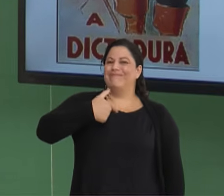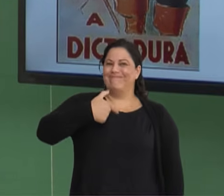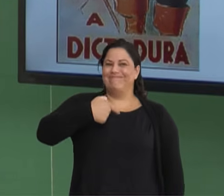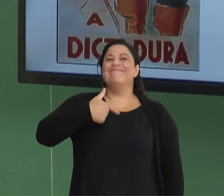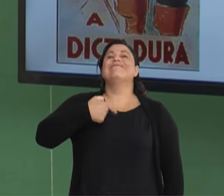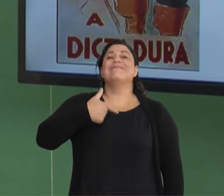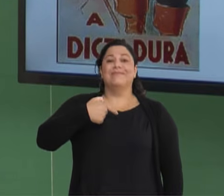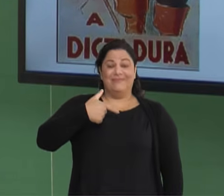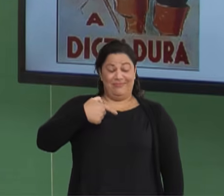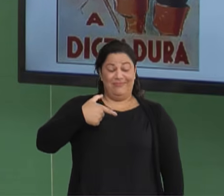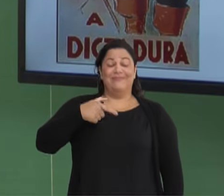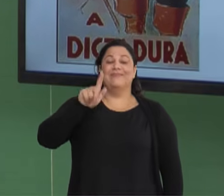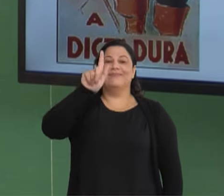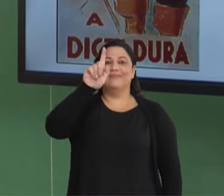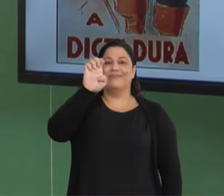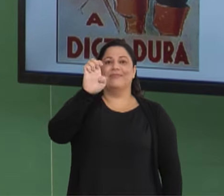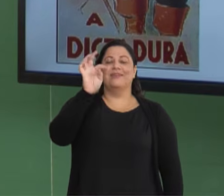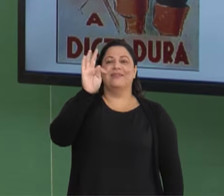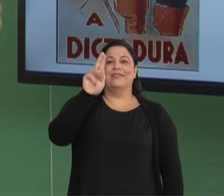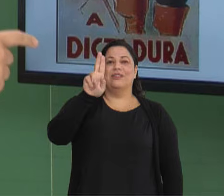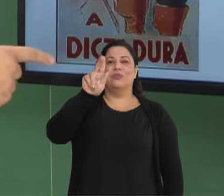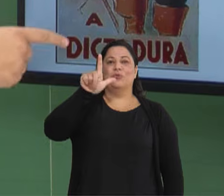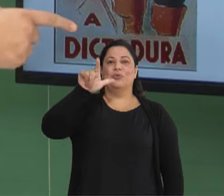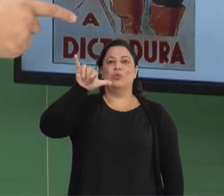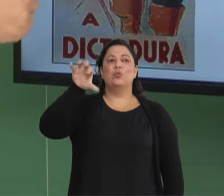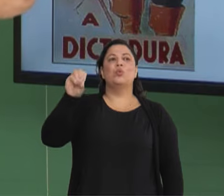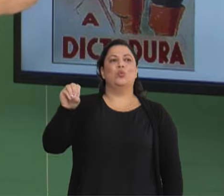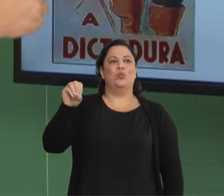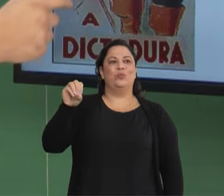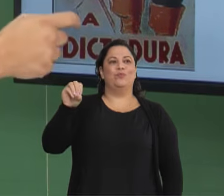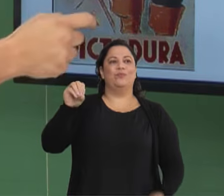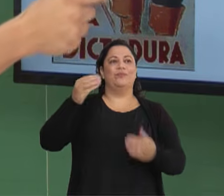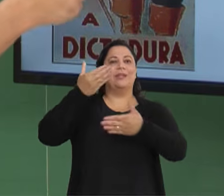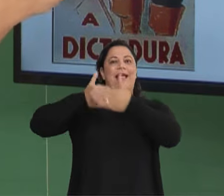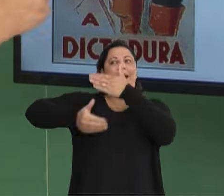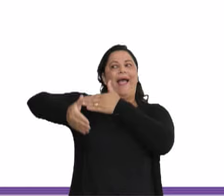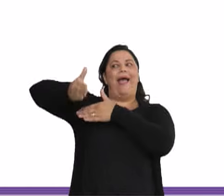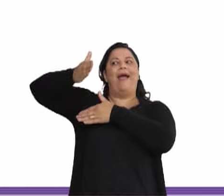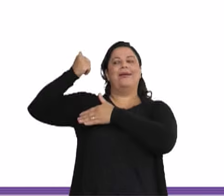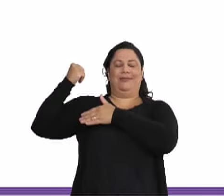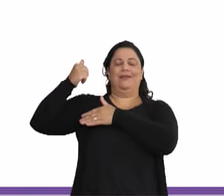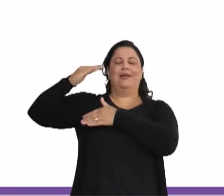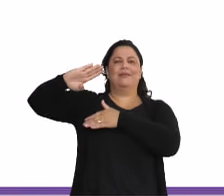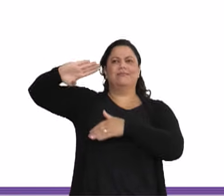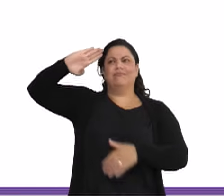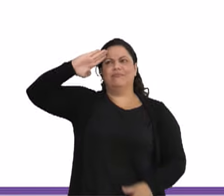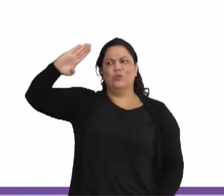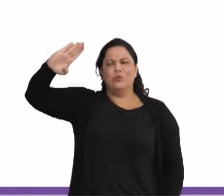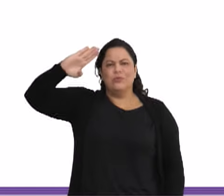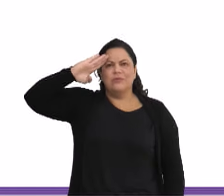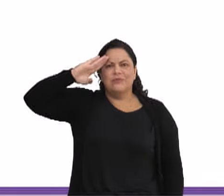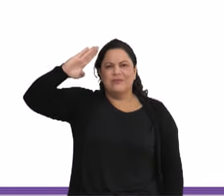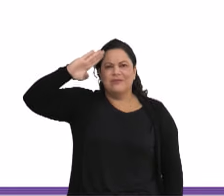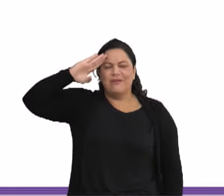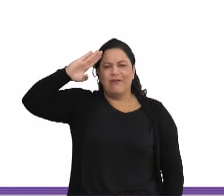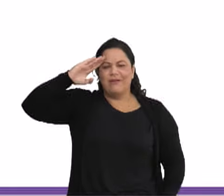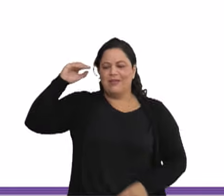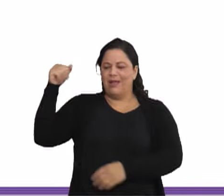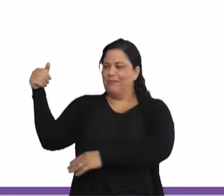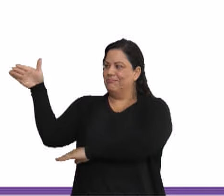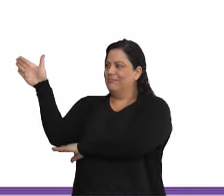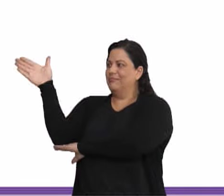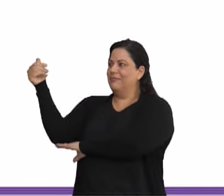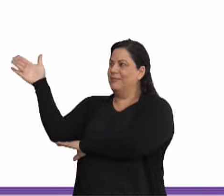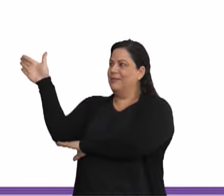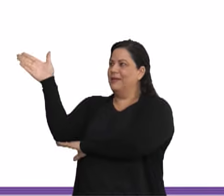bandeirantes. Atrás do bandeirante, você tem um soldado de São Paulo que está segurando a bandeira de São